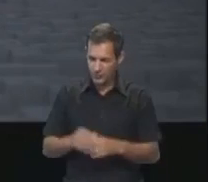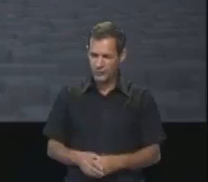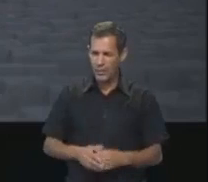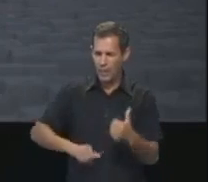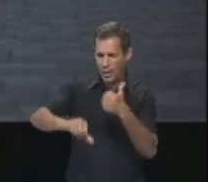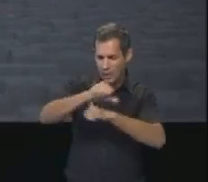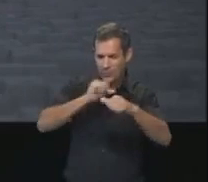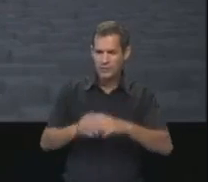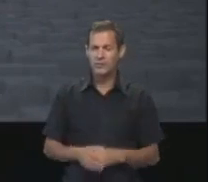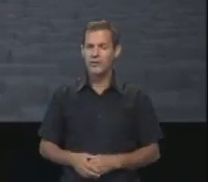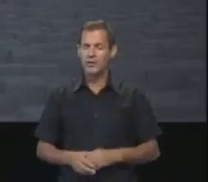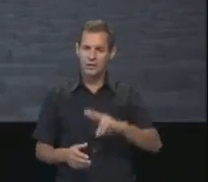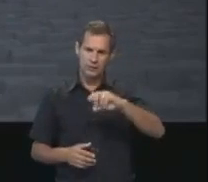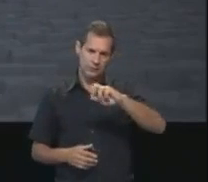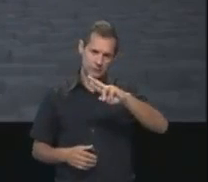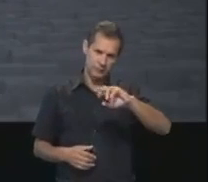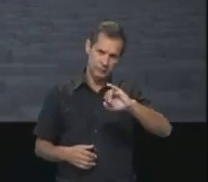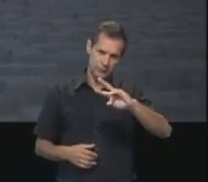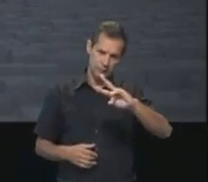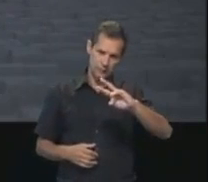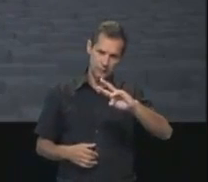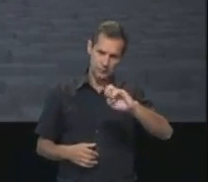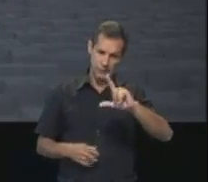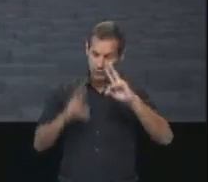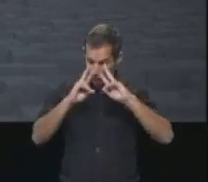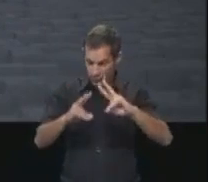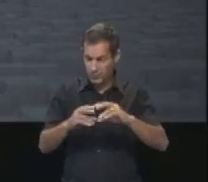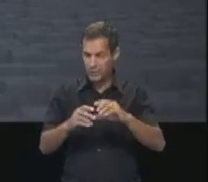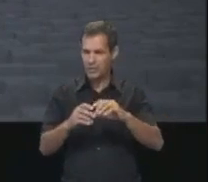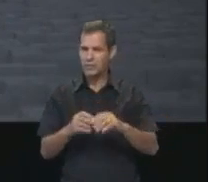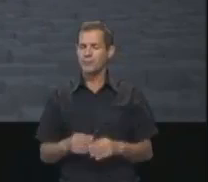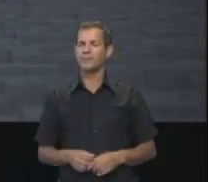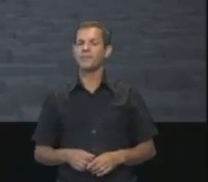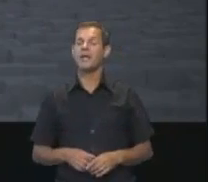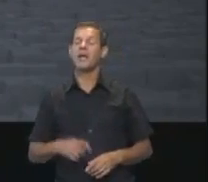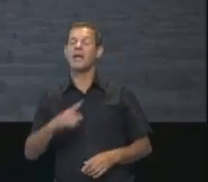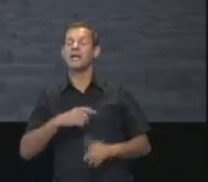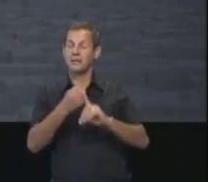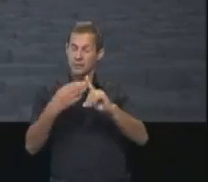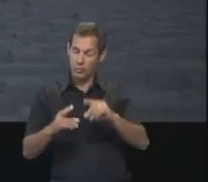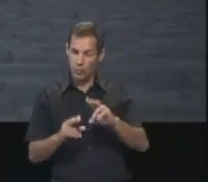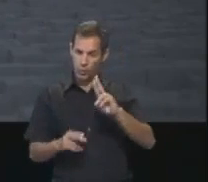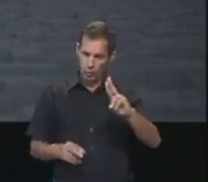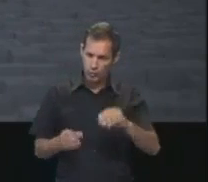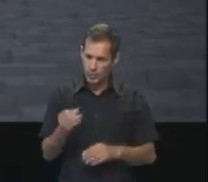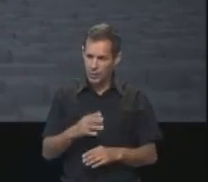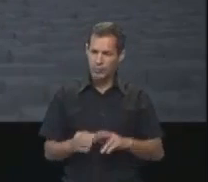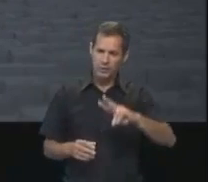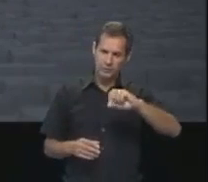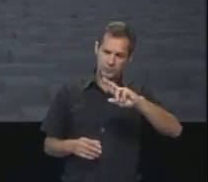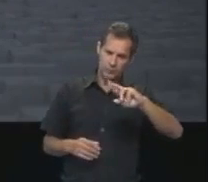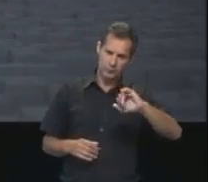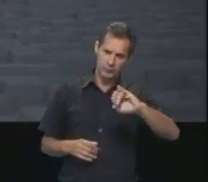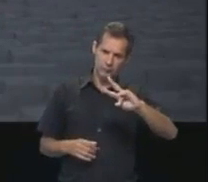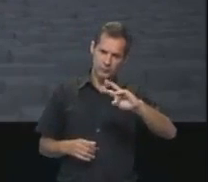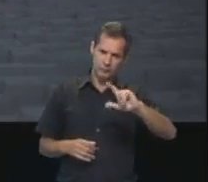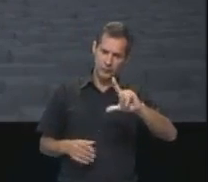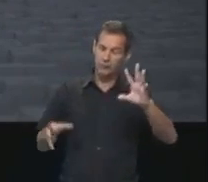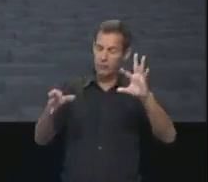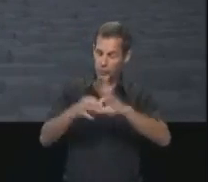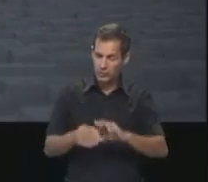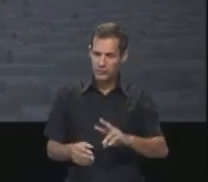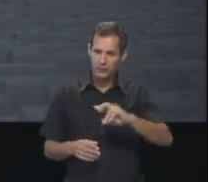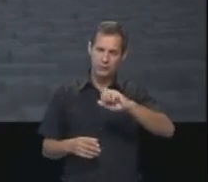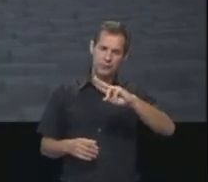uma transformação na variável, como podemos ver nessa expressão. Definimos u como uma nova variável relacionada com